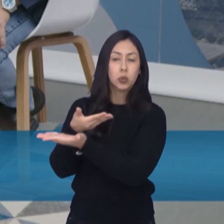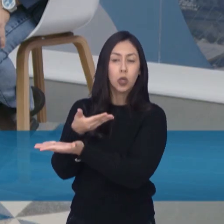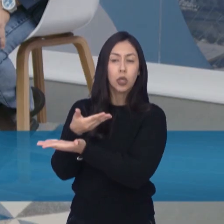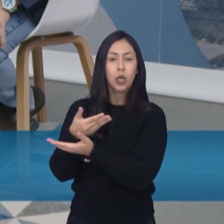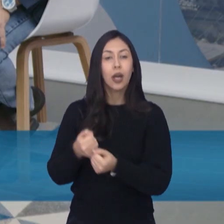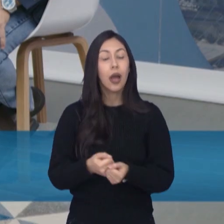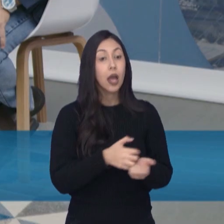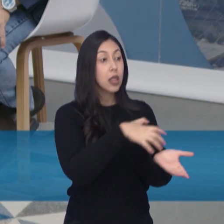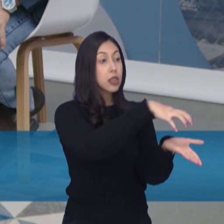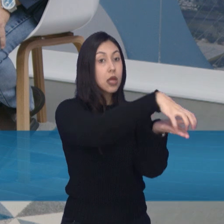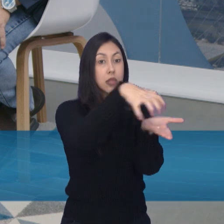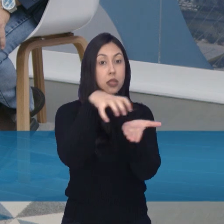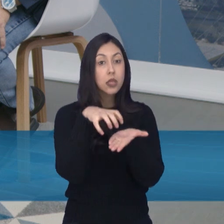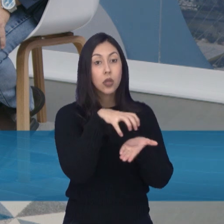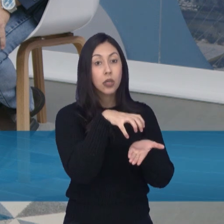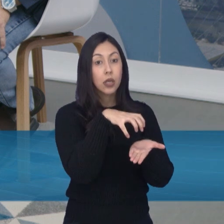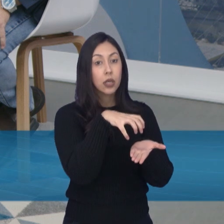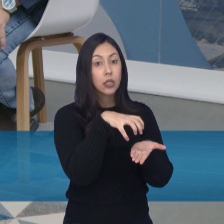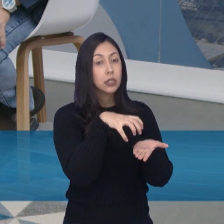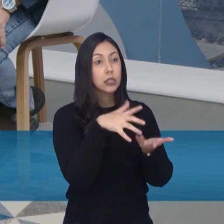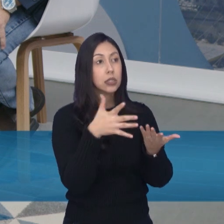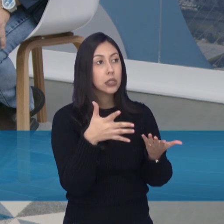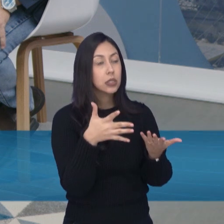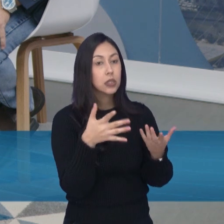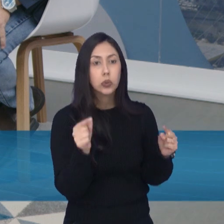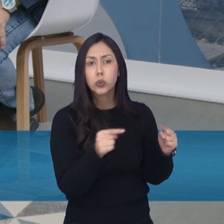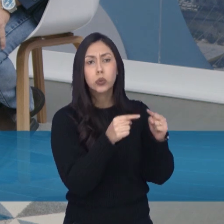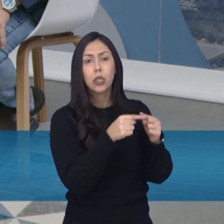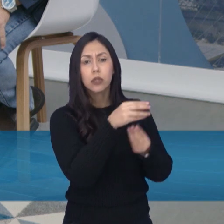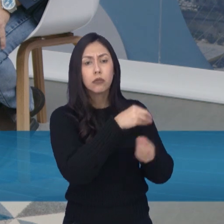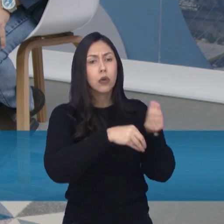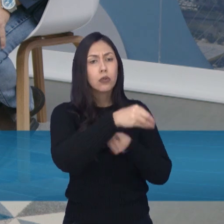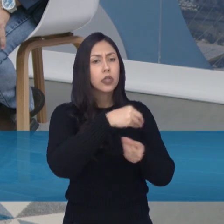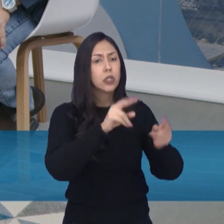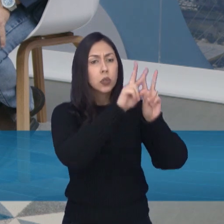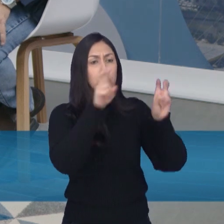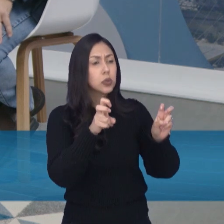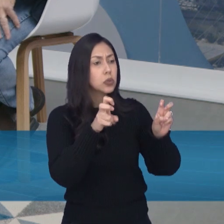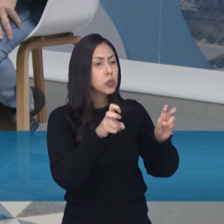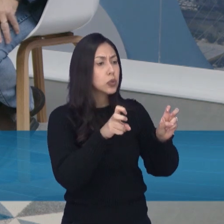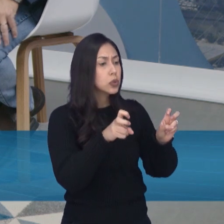renda? Dos setores, né, que são diretamente envolvidos, né, quando a gente fala de economia local